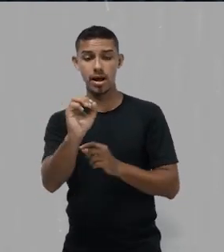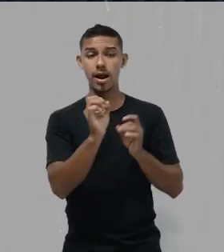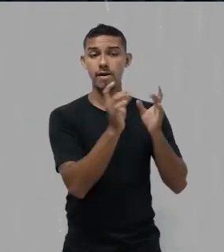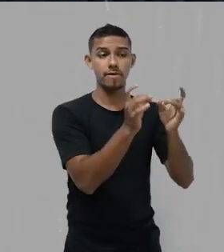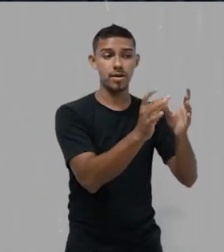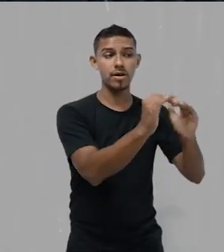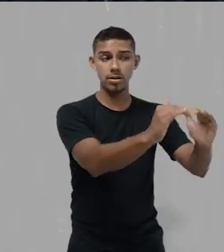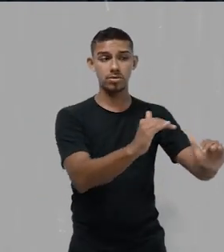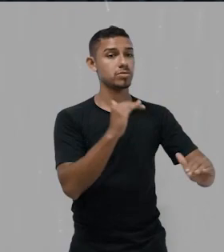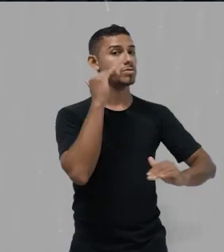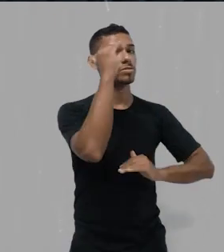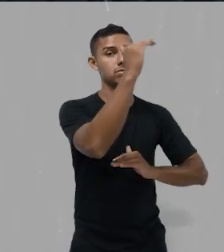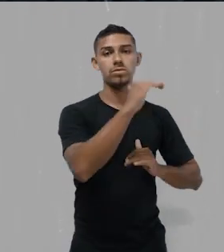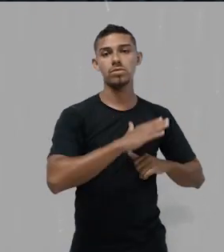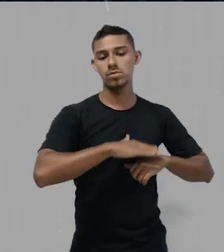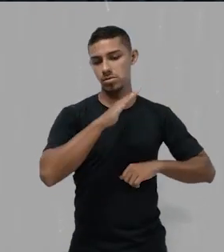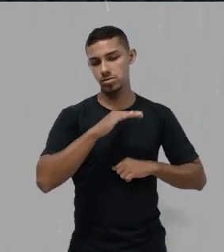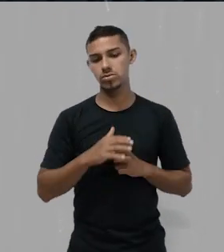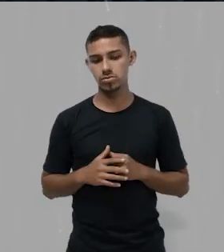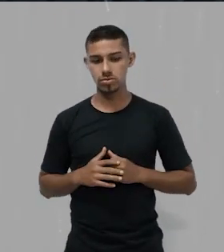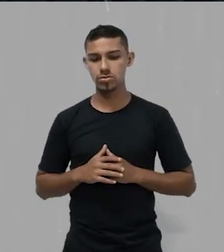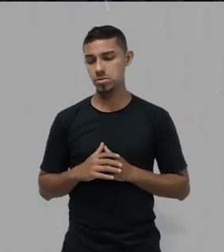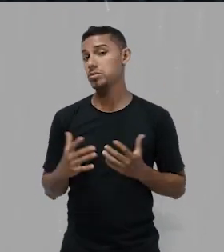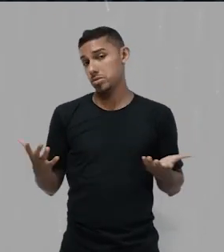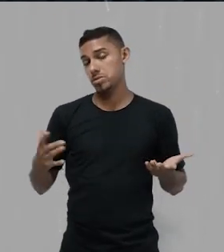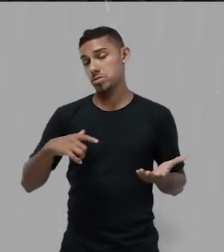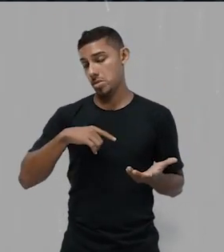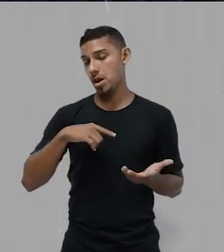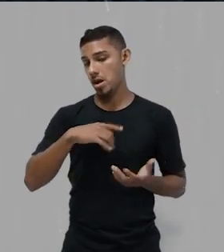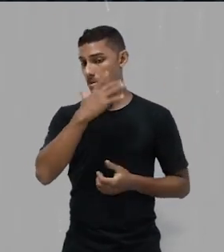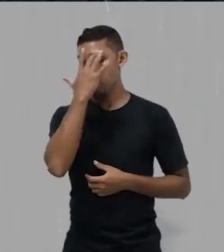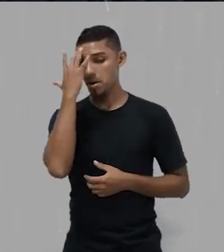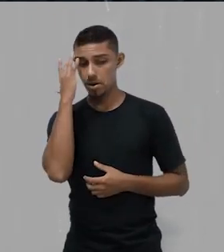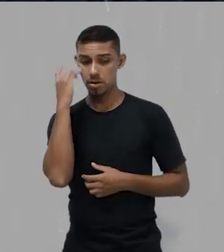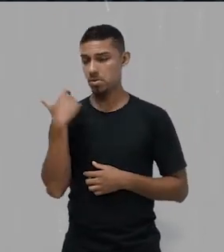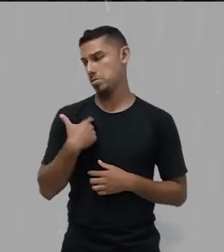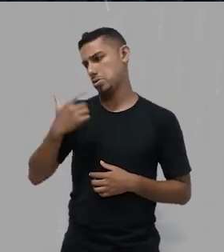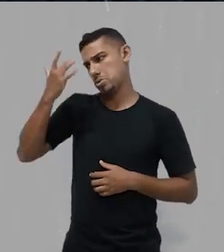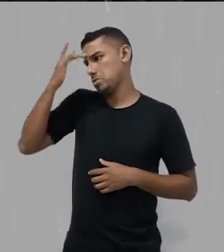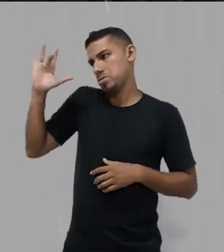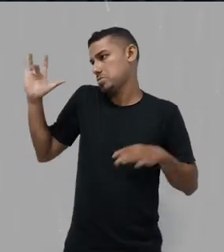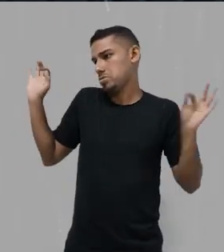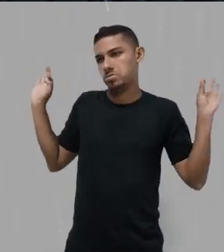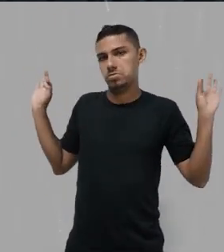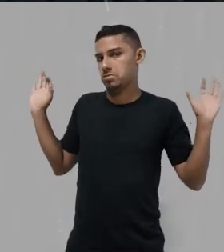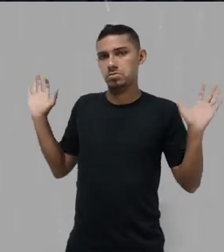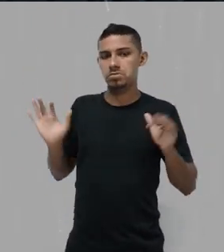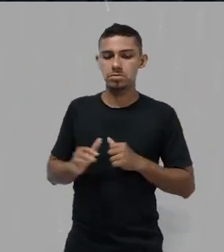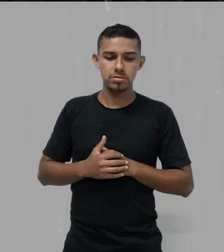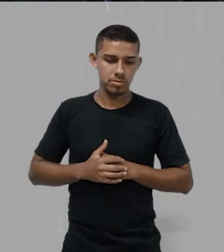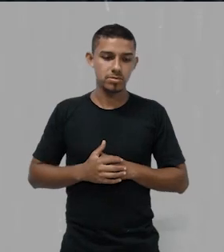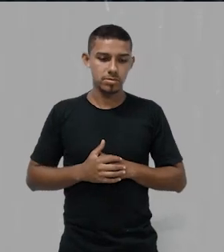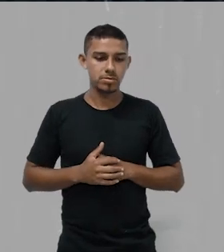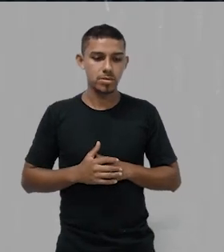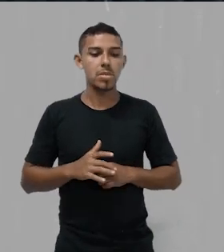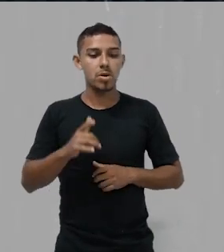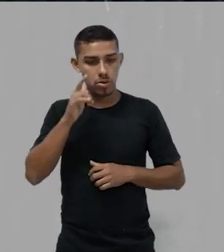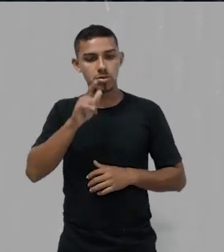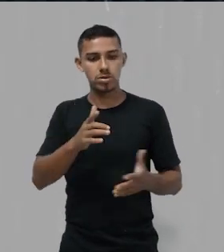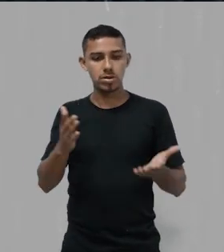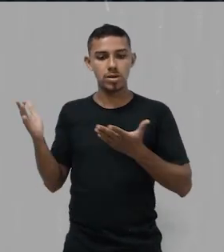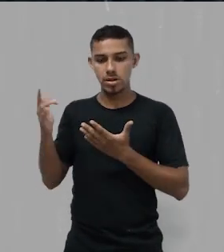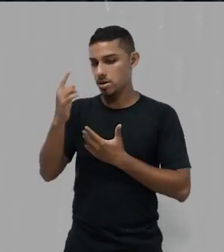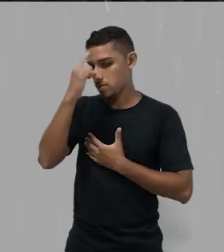um retorno gigantesco. E tem gente que paga. A gente não tem esse dinheiro, a gente não faz ideia do que seja. Né? Eu só consegui essa imagem